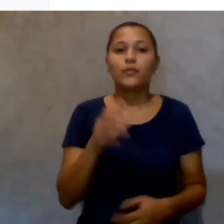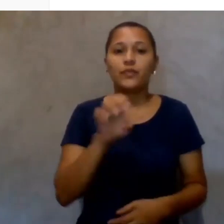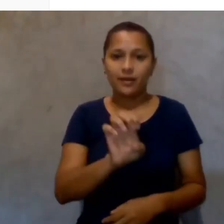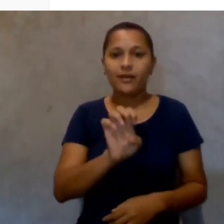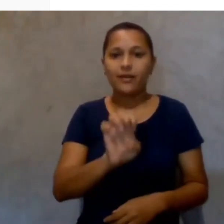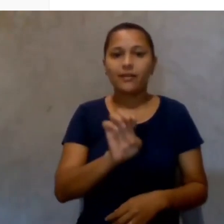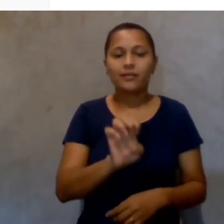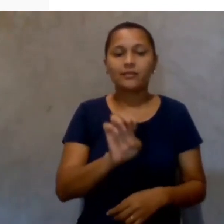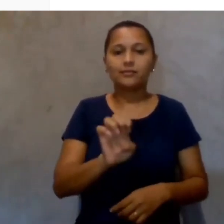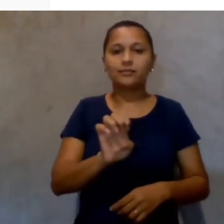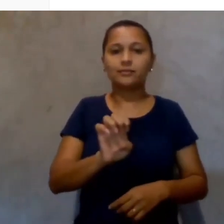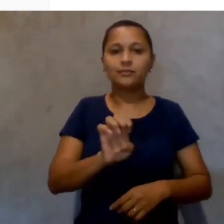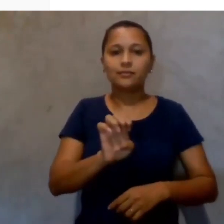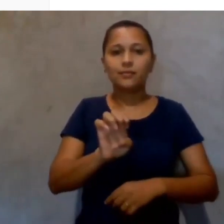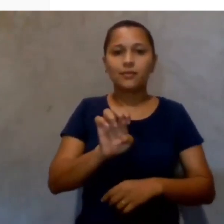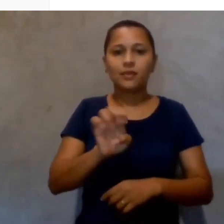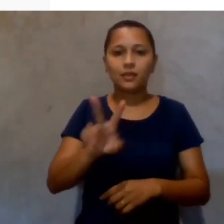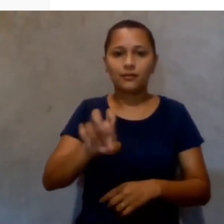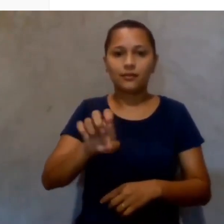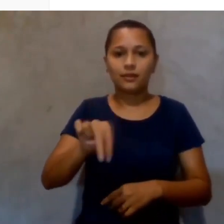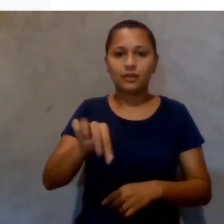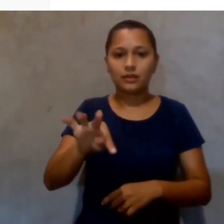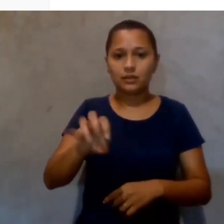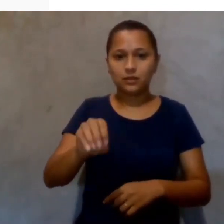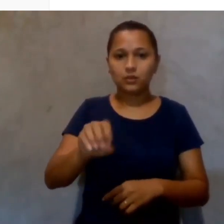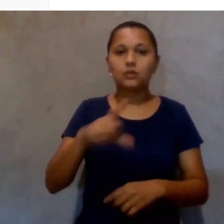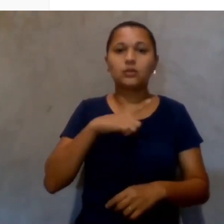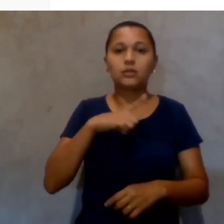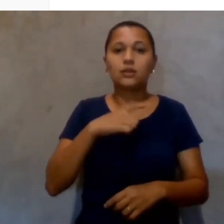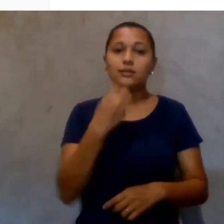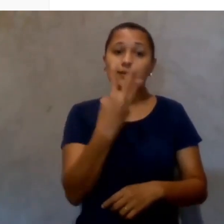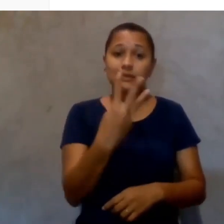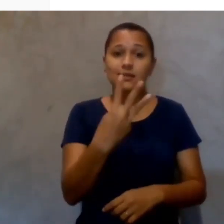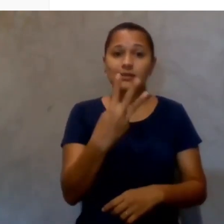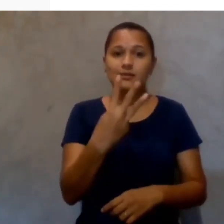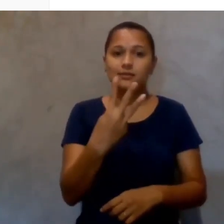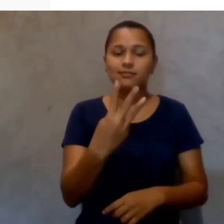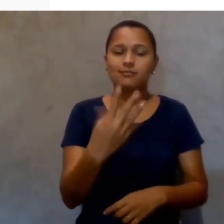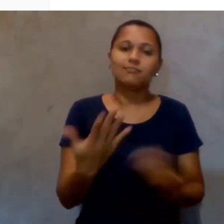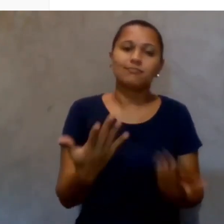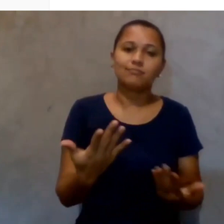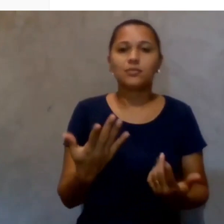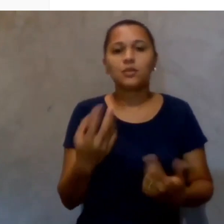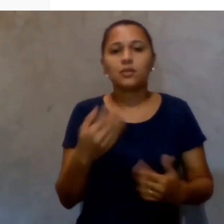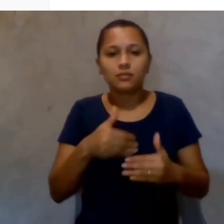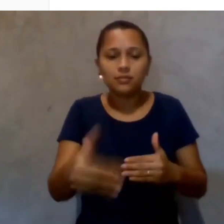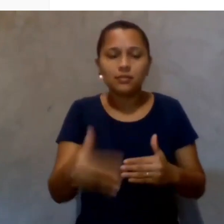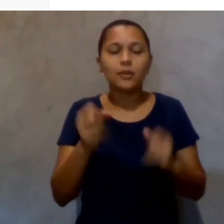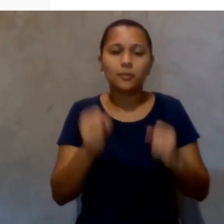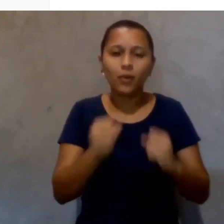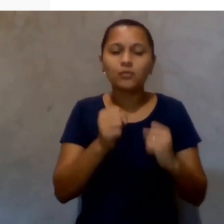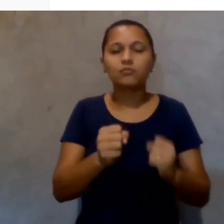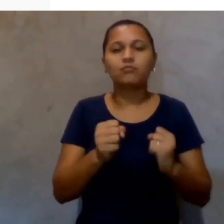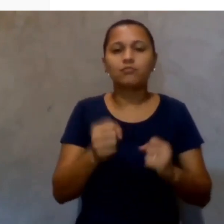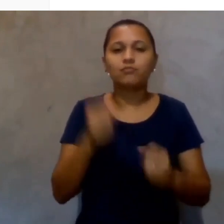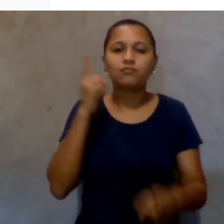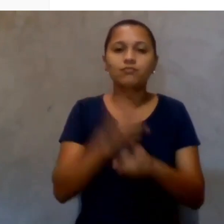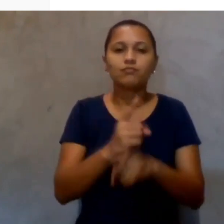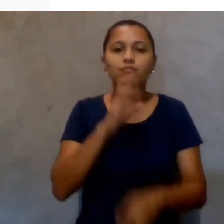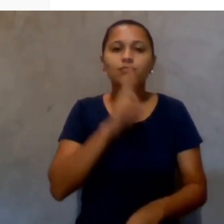a pergunta quanto chances de João ganhar a aposta. Então, para